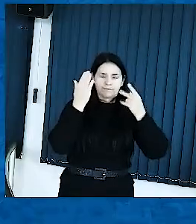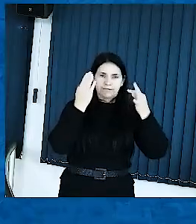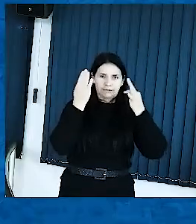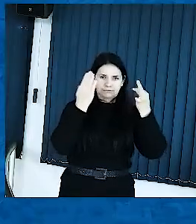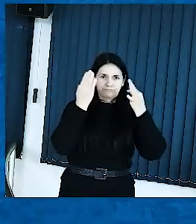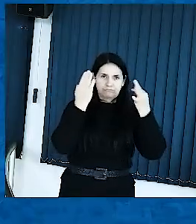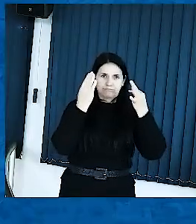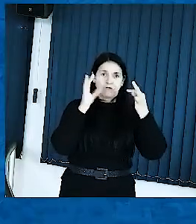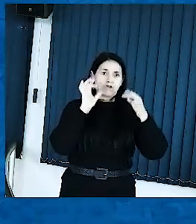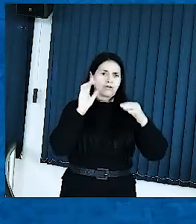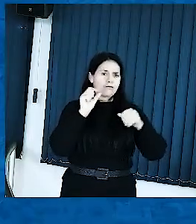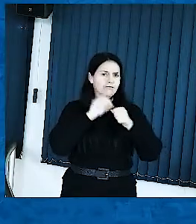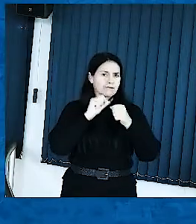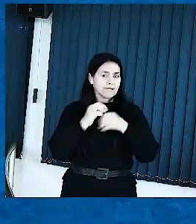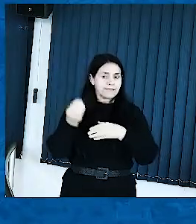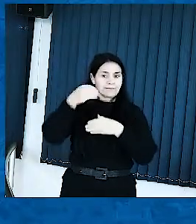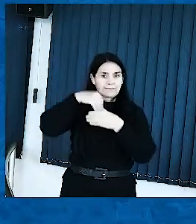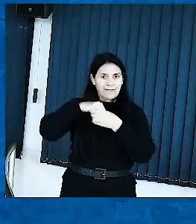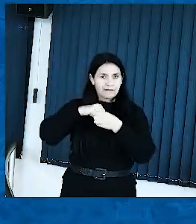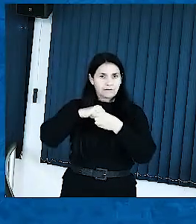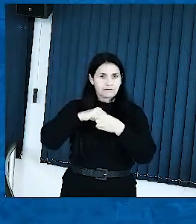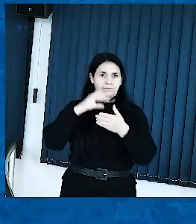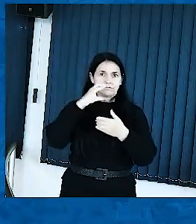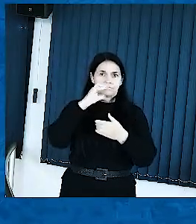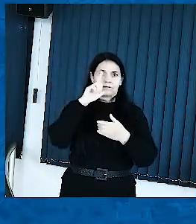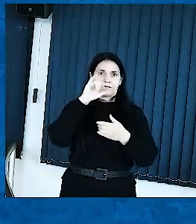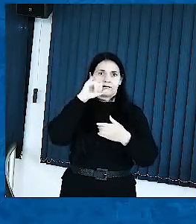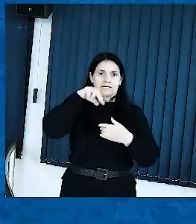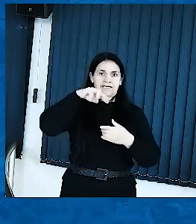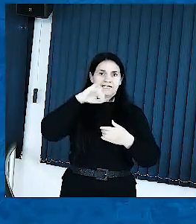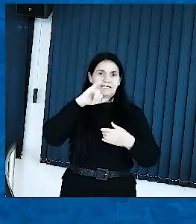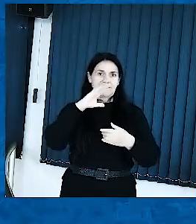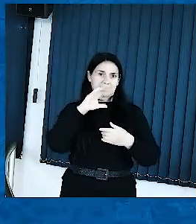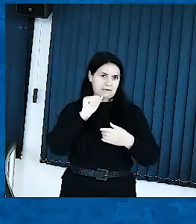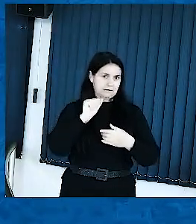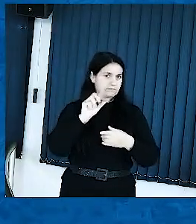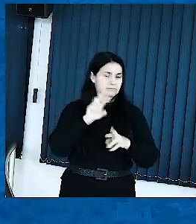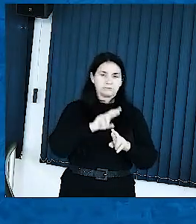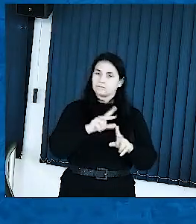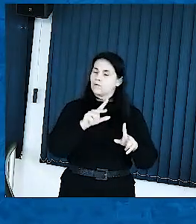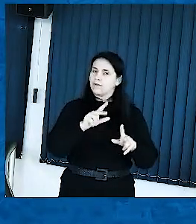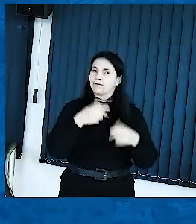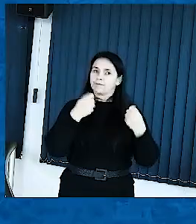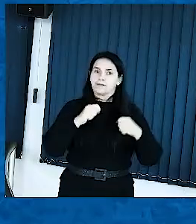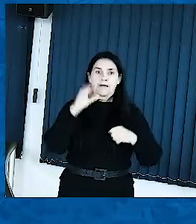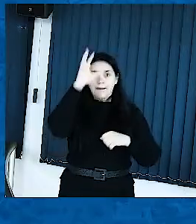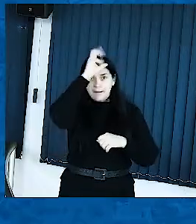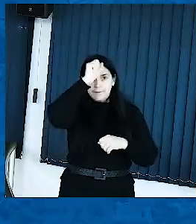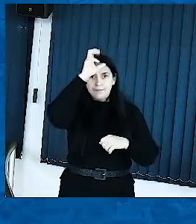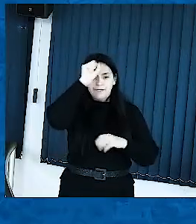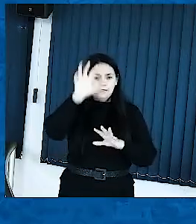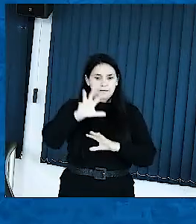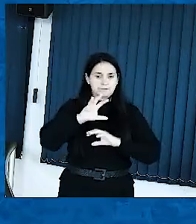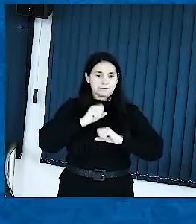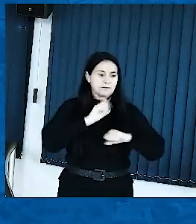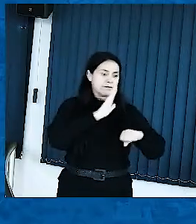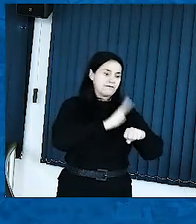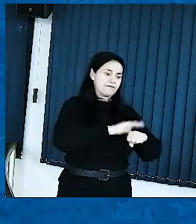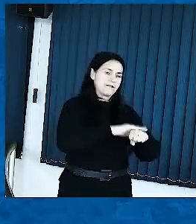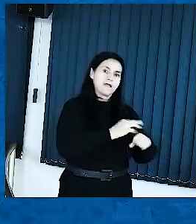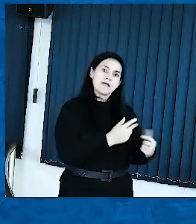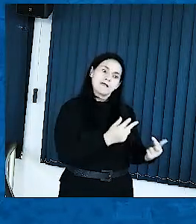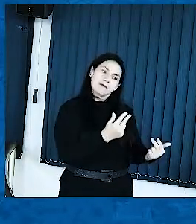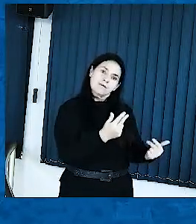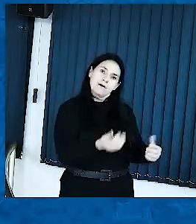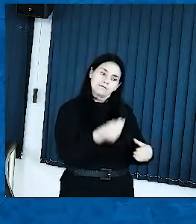uma clínica. Então eu tenho que aprender alguma coisa para eu poder aplicar dentro da minha casa. Eu tenho que